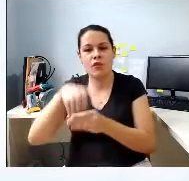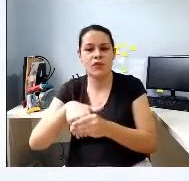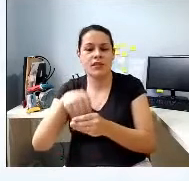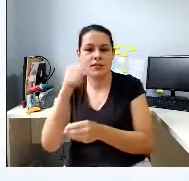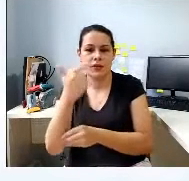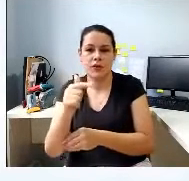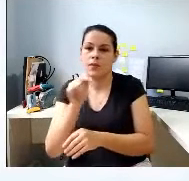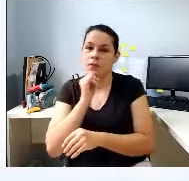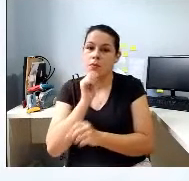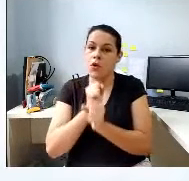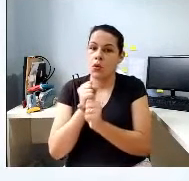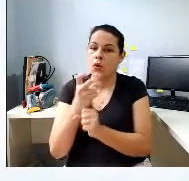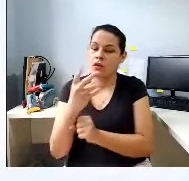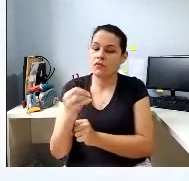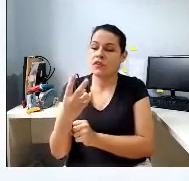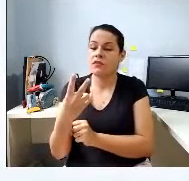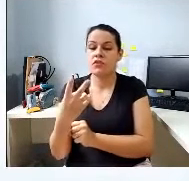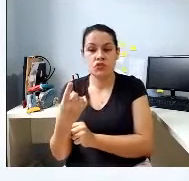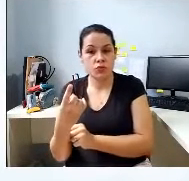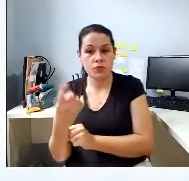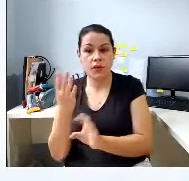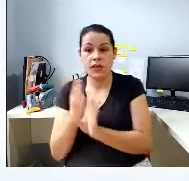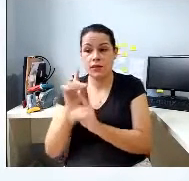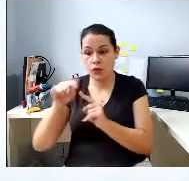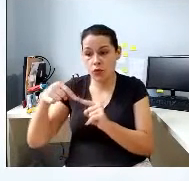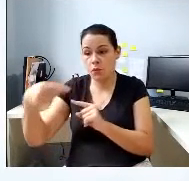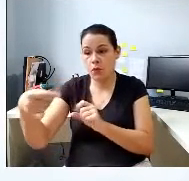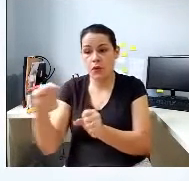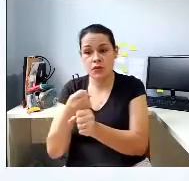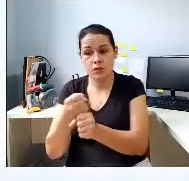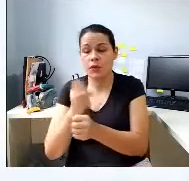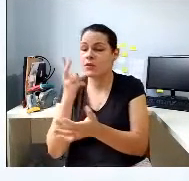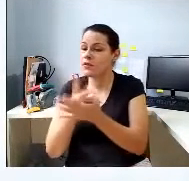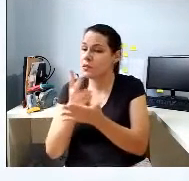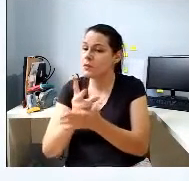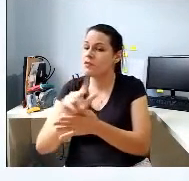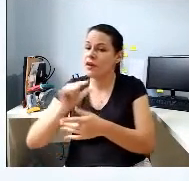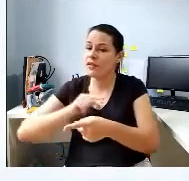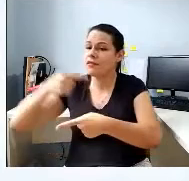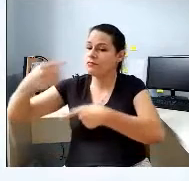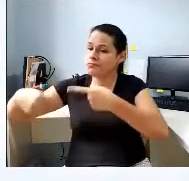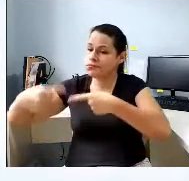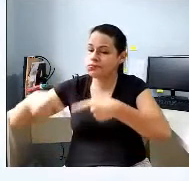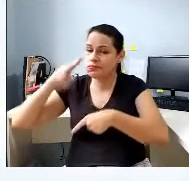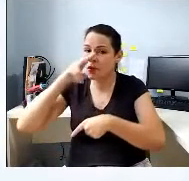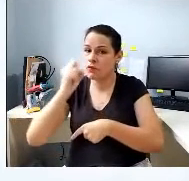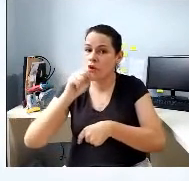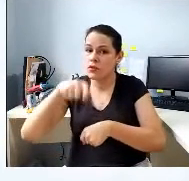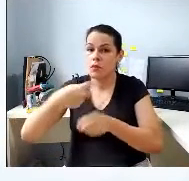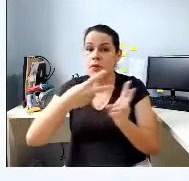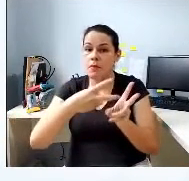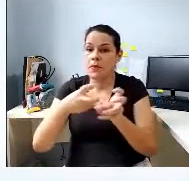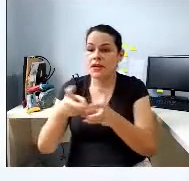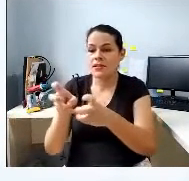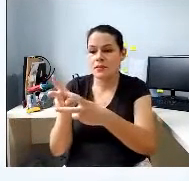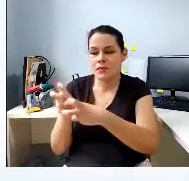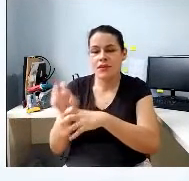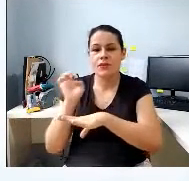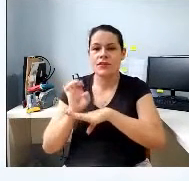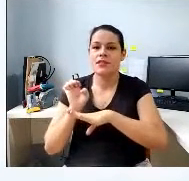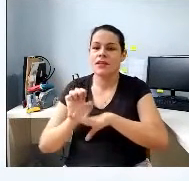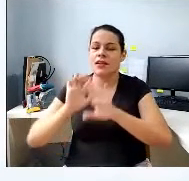2021. Então, o ano de 2021 deve ser um ano aí de grandes embates entre as visões de Estado que a